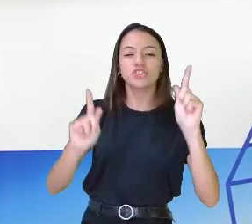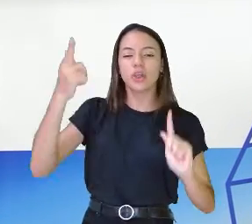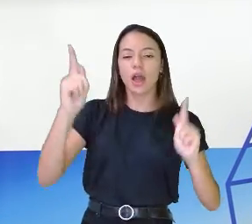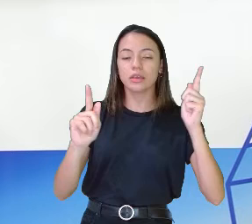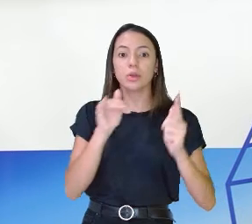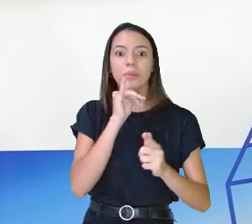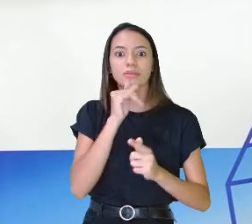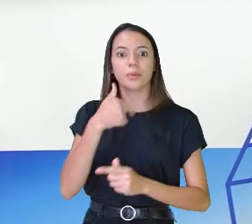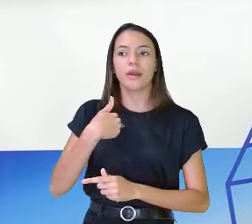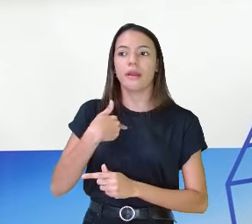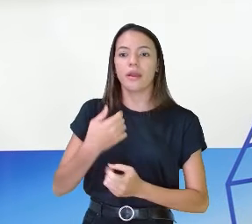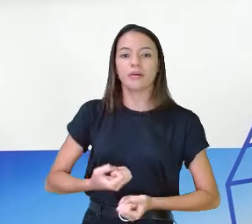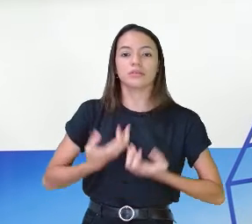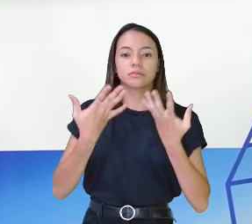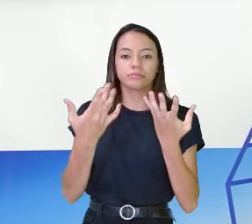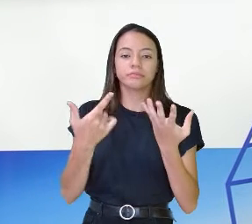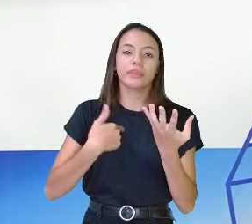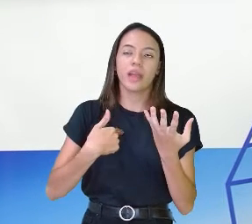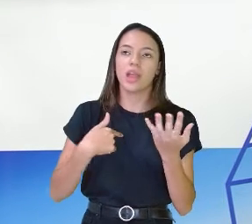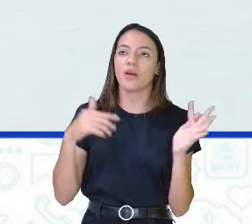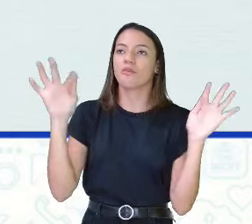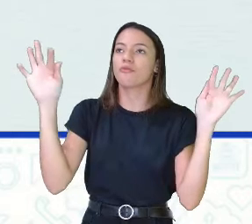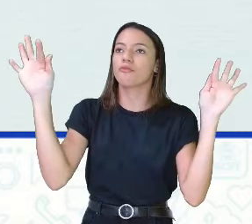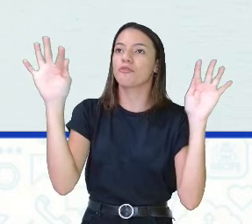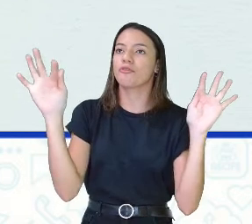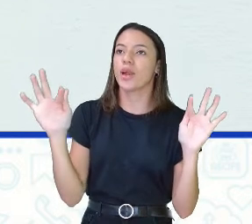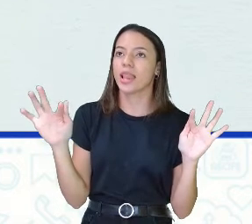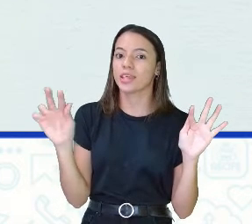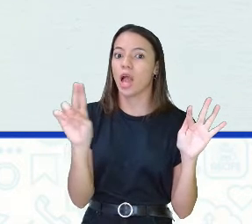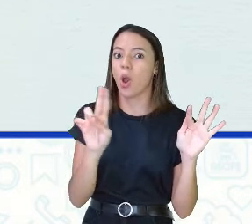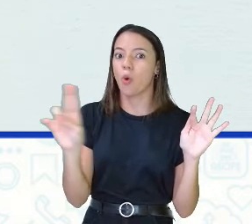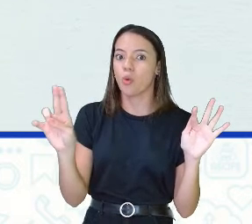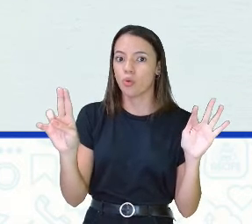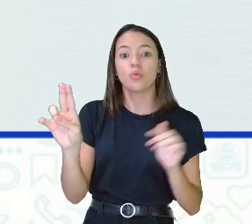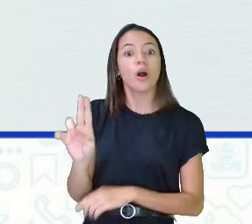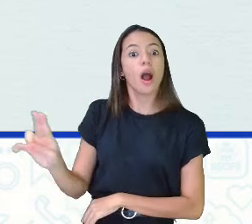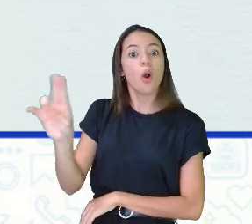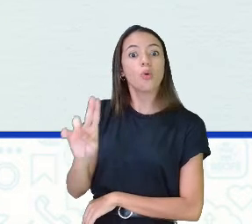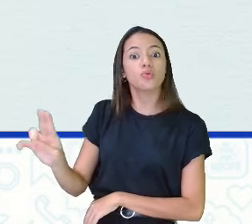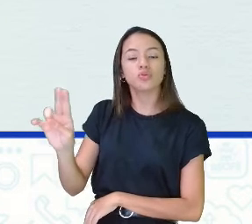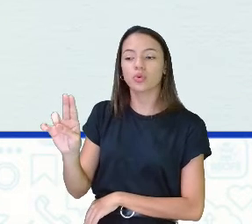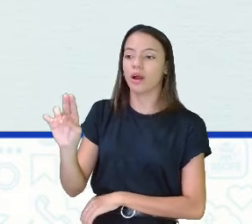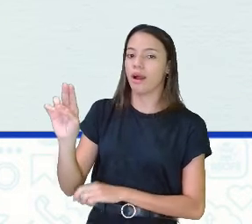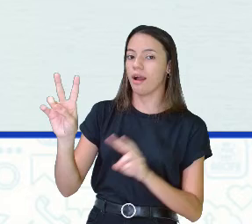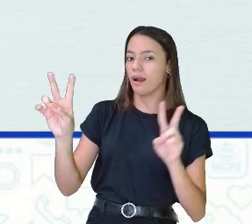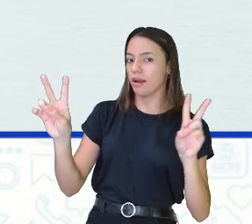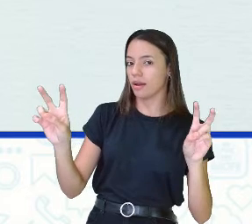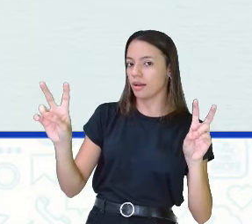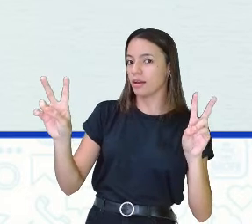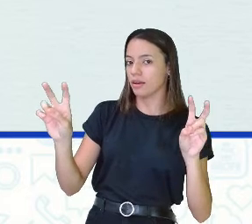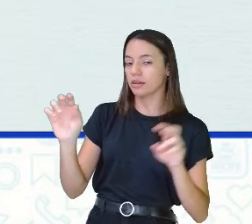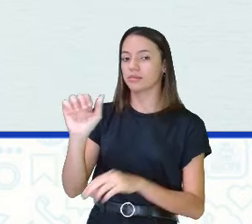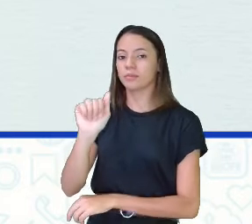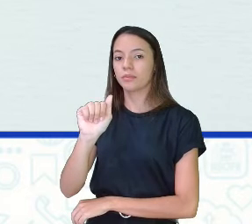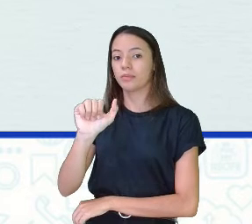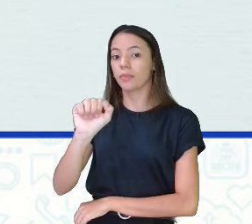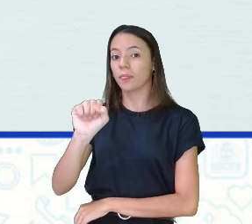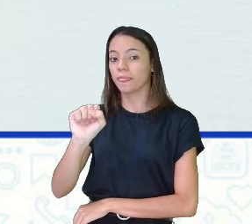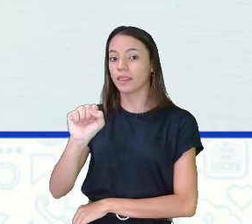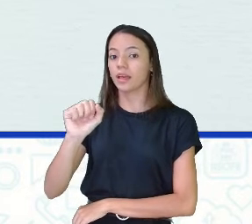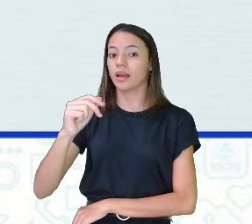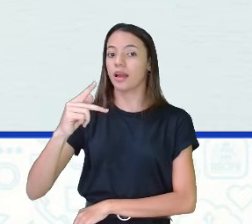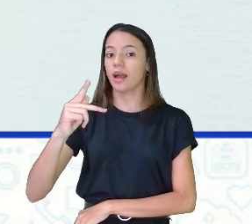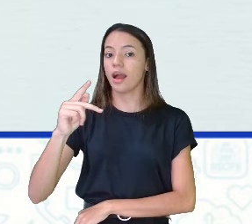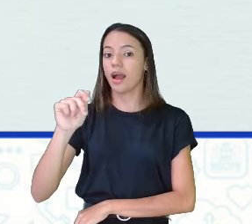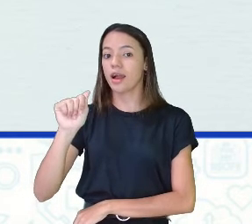muito feliz. Quando eu estou aspeando enquanto eu discurso, esse feliz é um indicador que aquela palavra